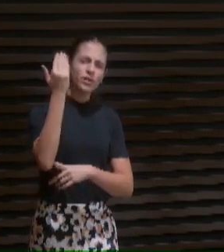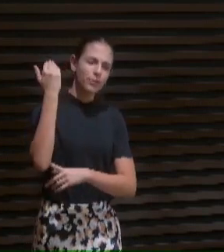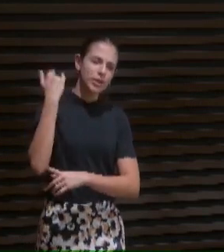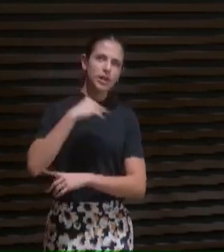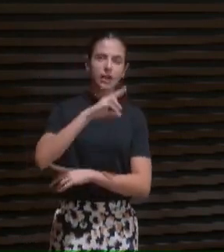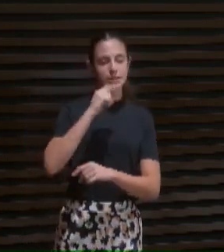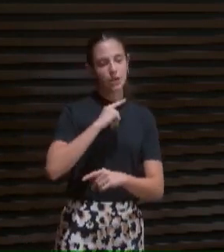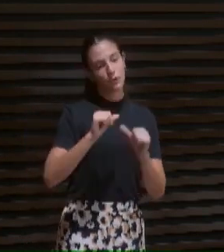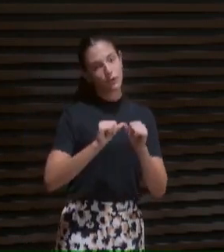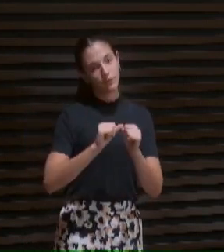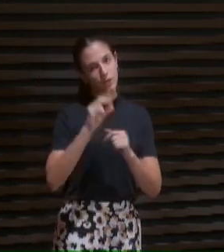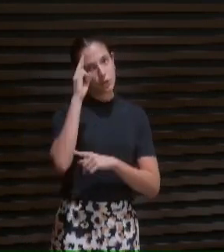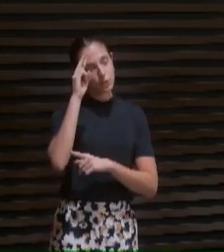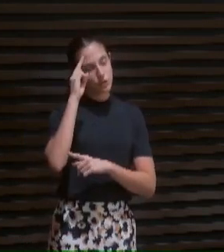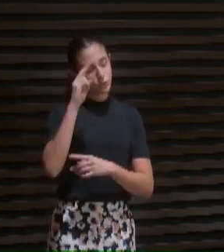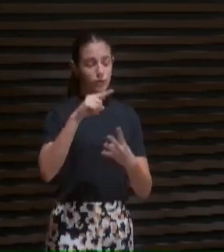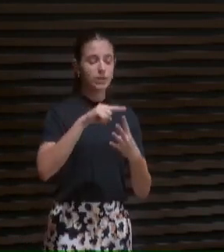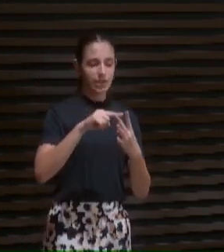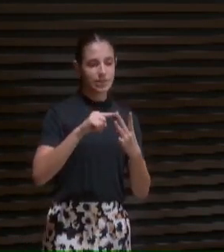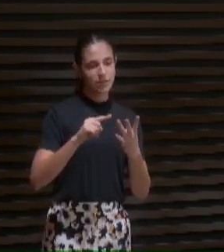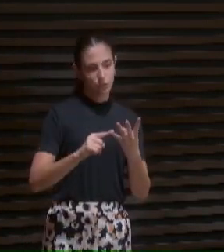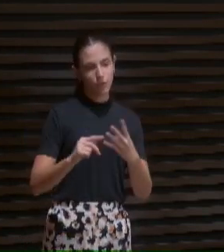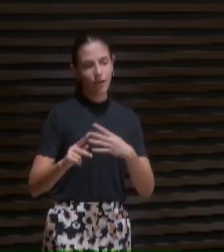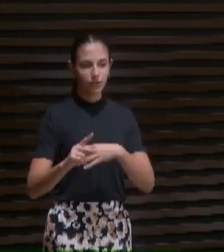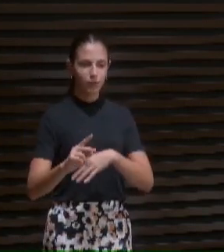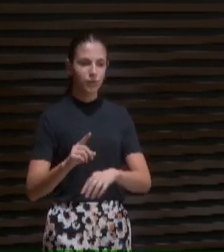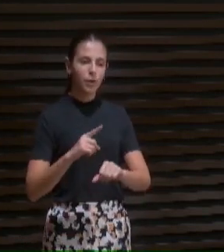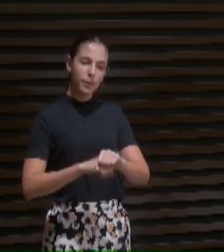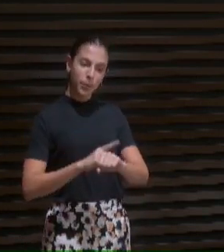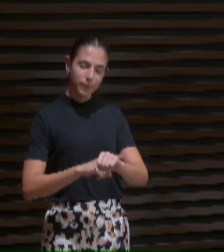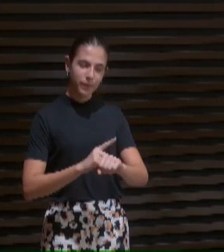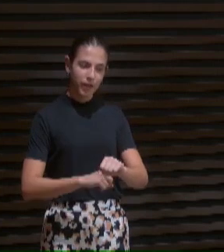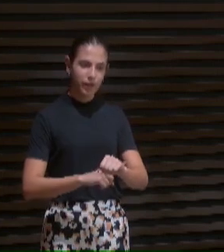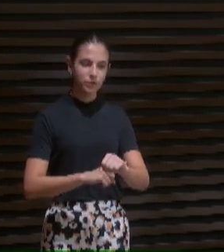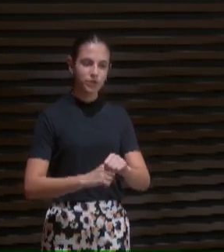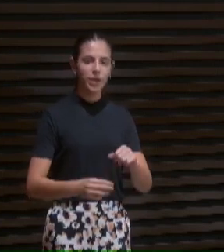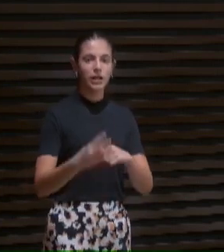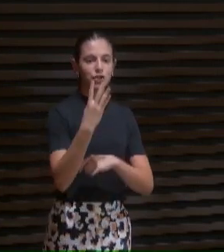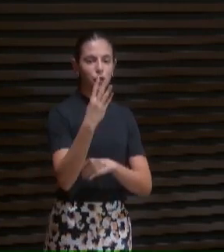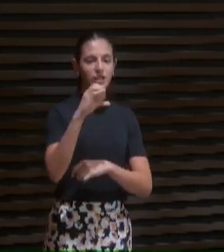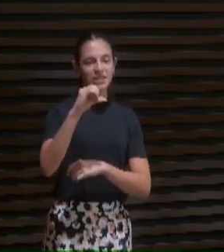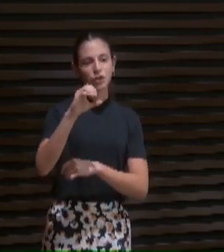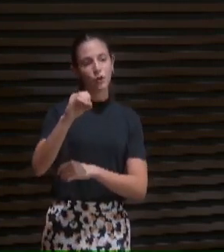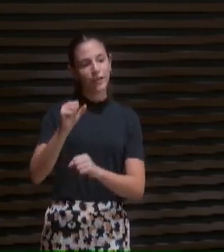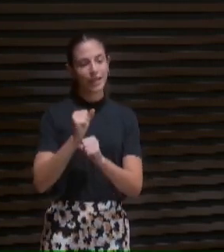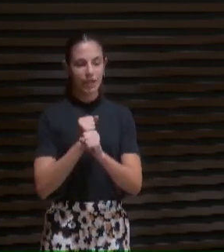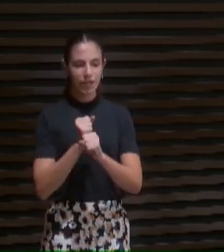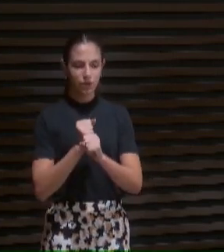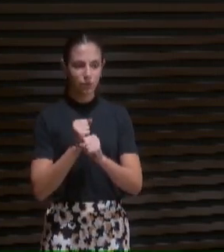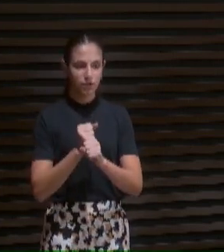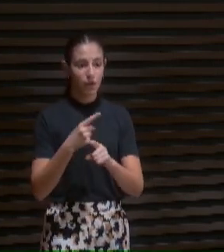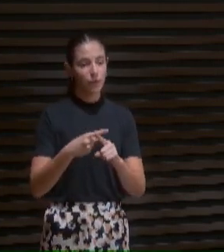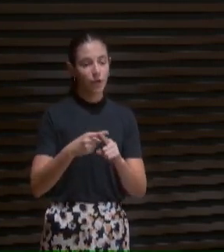estudo sobre estes 4 gafanhotos e os 4 períodos de 490 anos, porque Deus